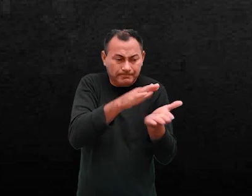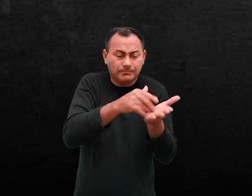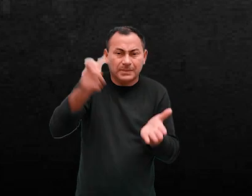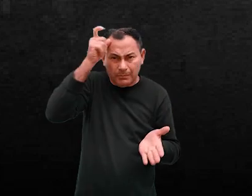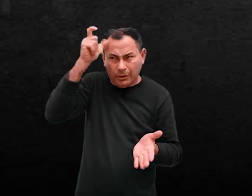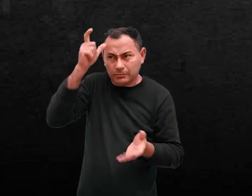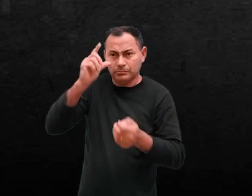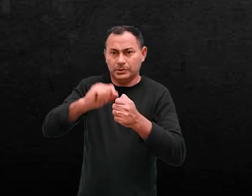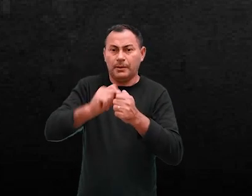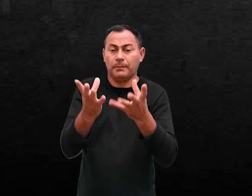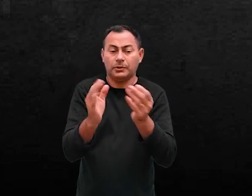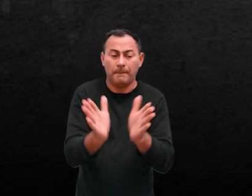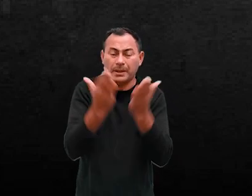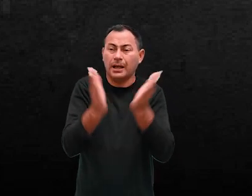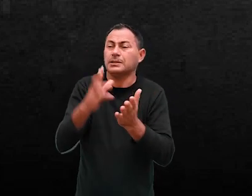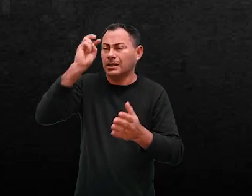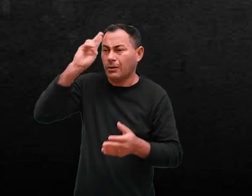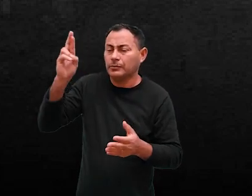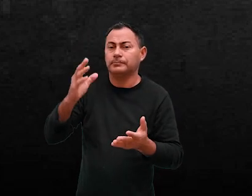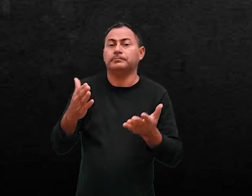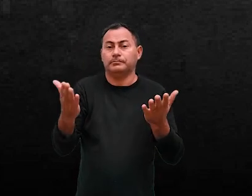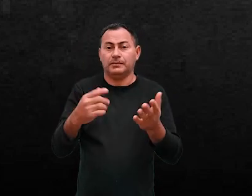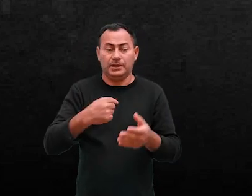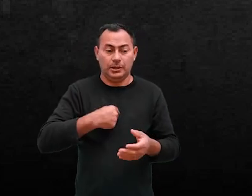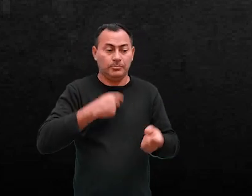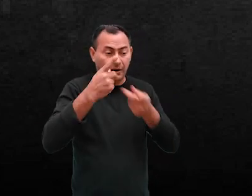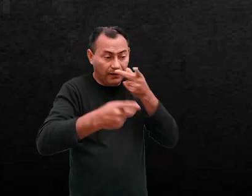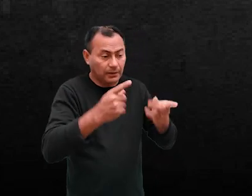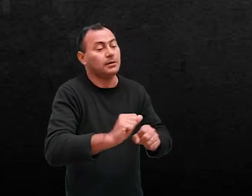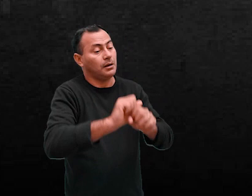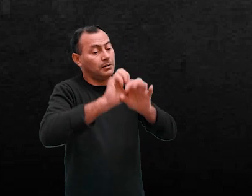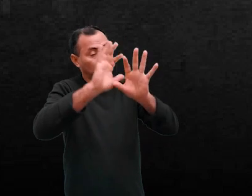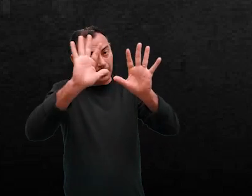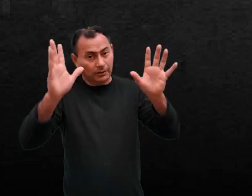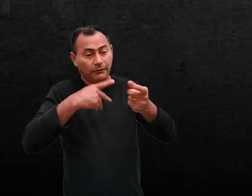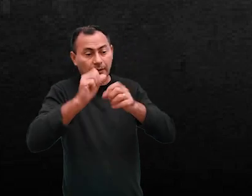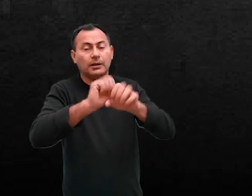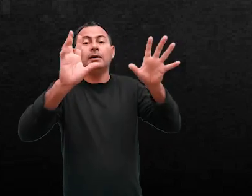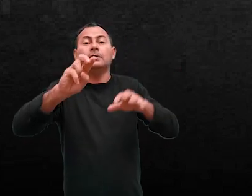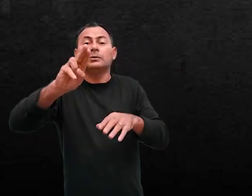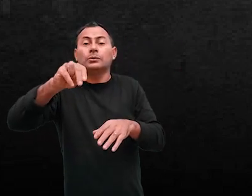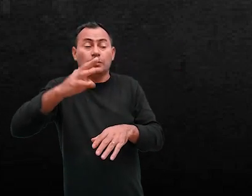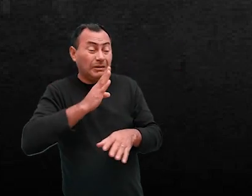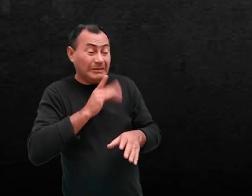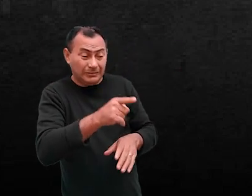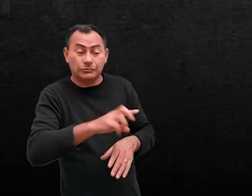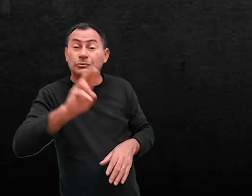expulsamos demônios e não realizamos muitos milagres? Então eu lhes direi claramente: nunca os